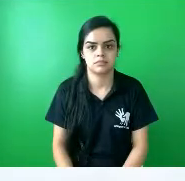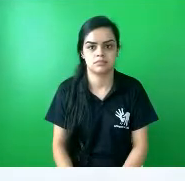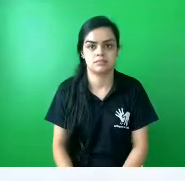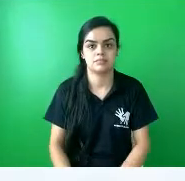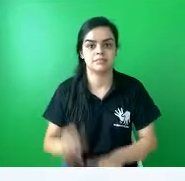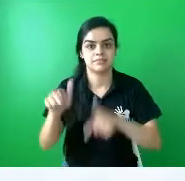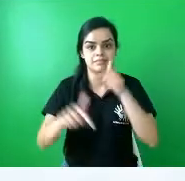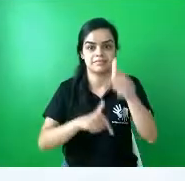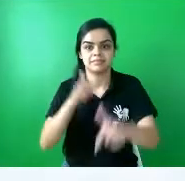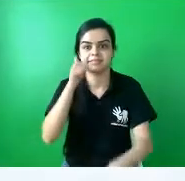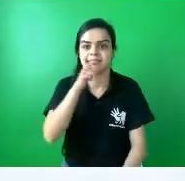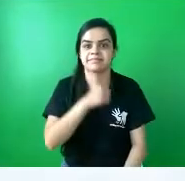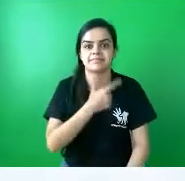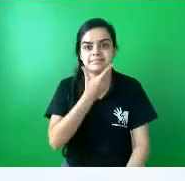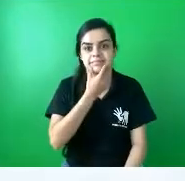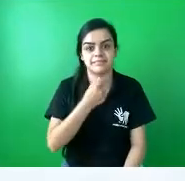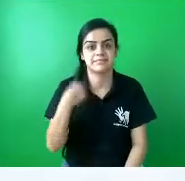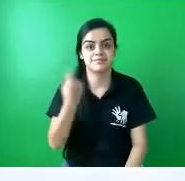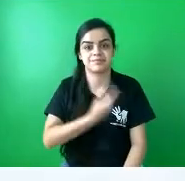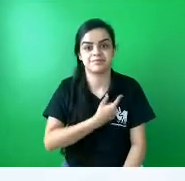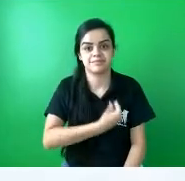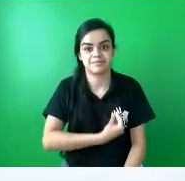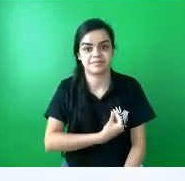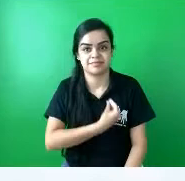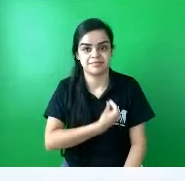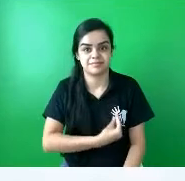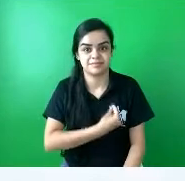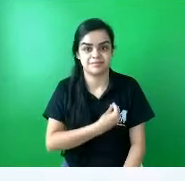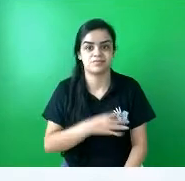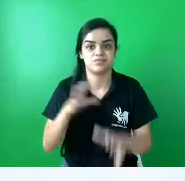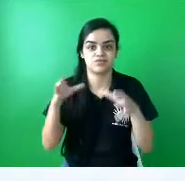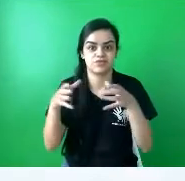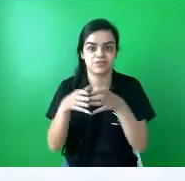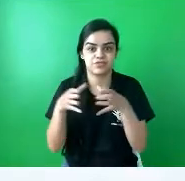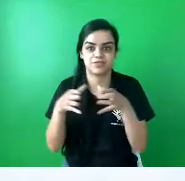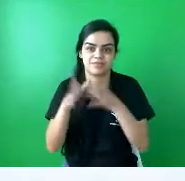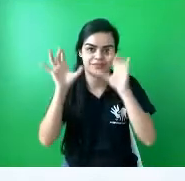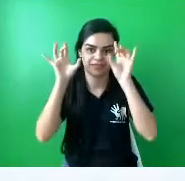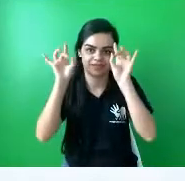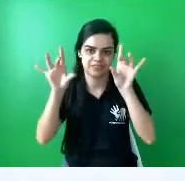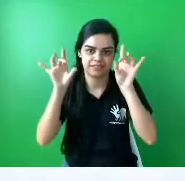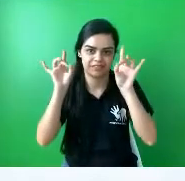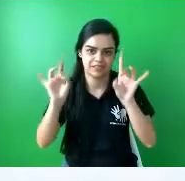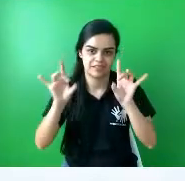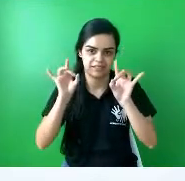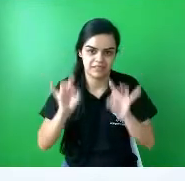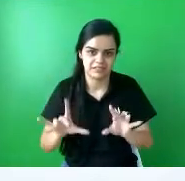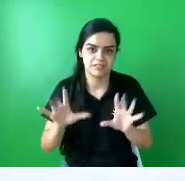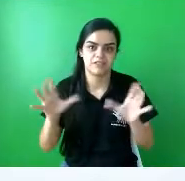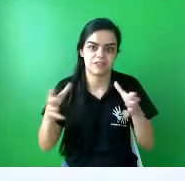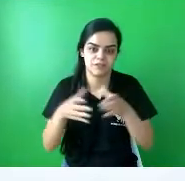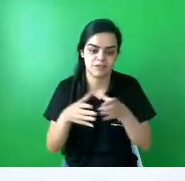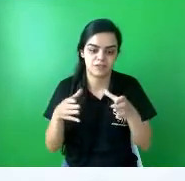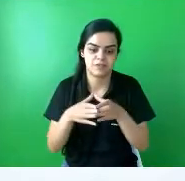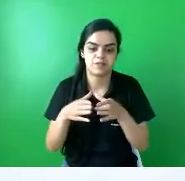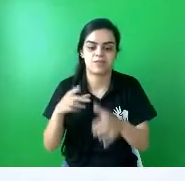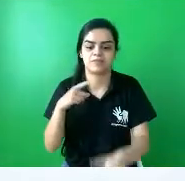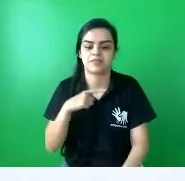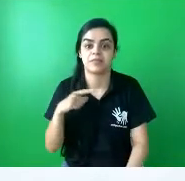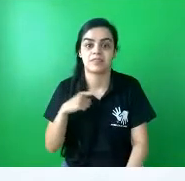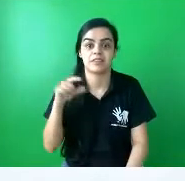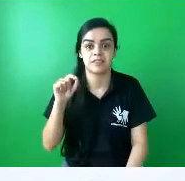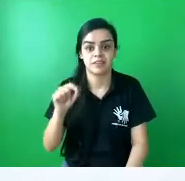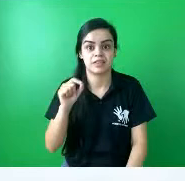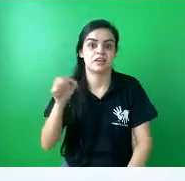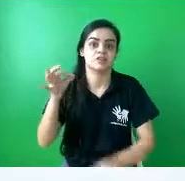Trabalhadoras e trabalhadores, nós estamos aqui hoje com um grupo muito especial, um grupo que faz parte do